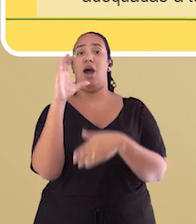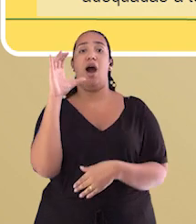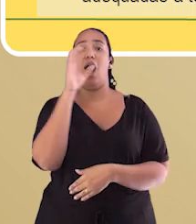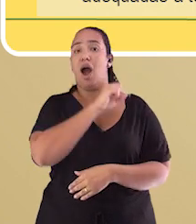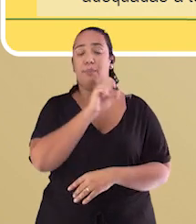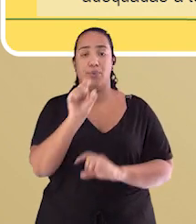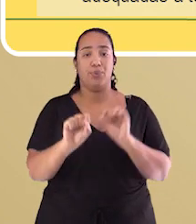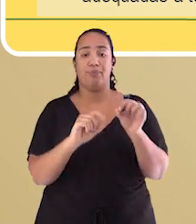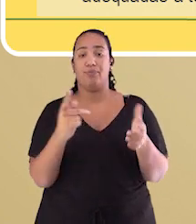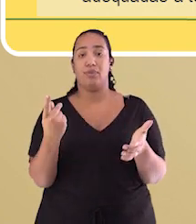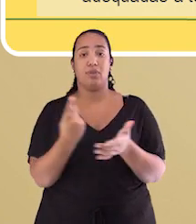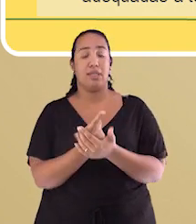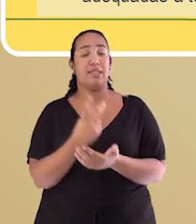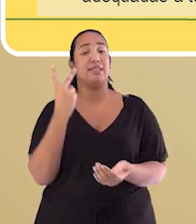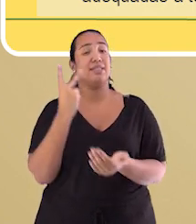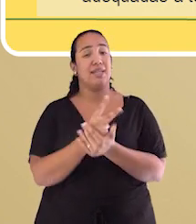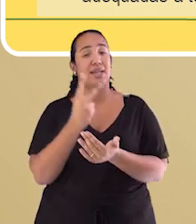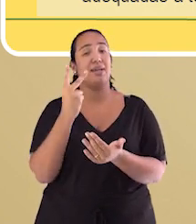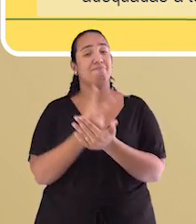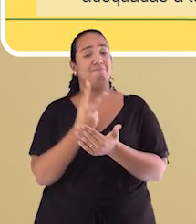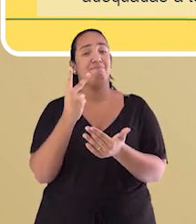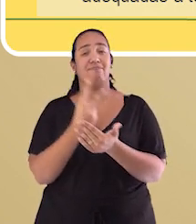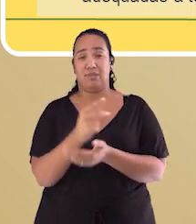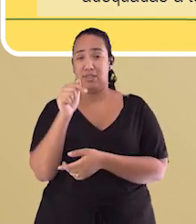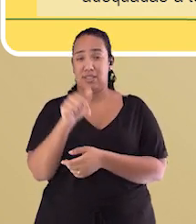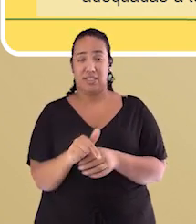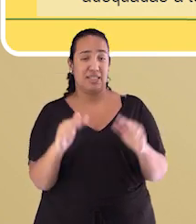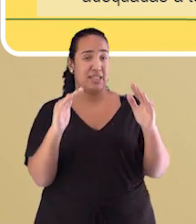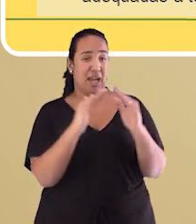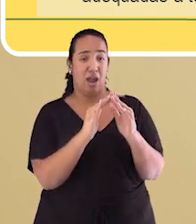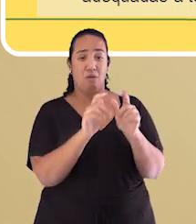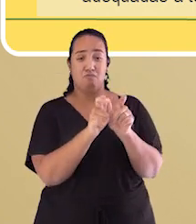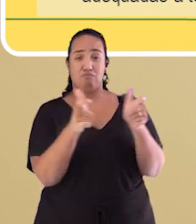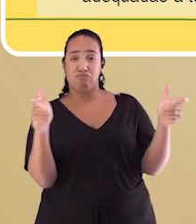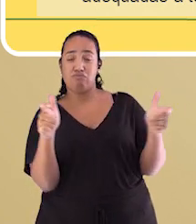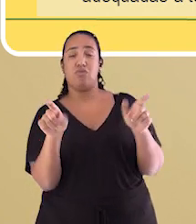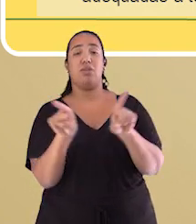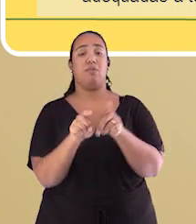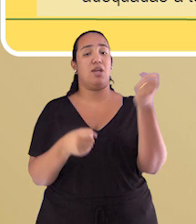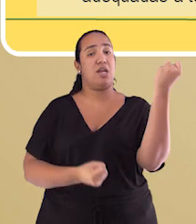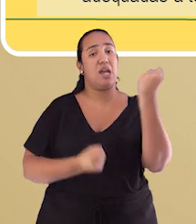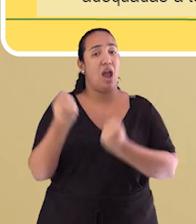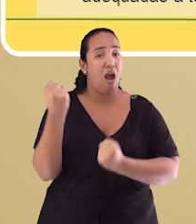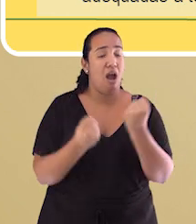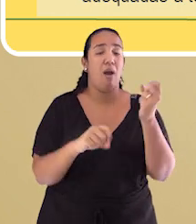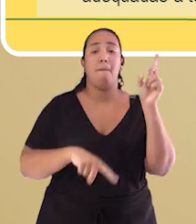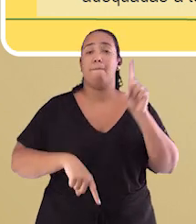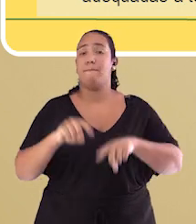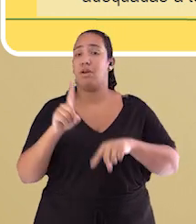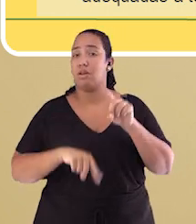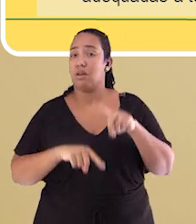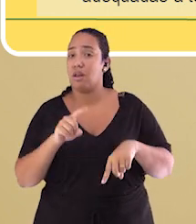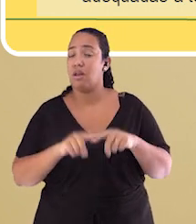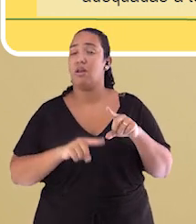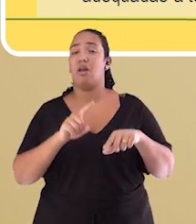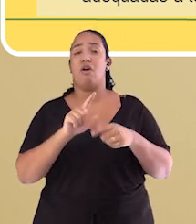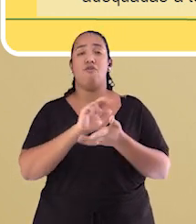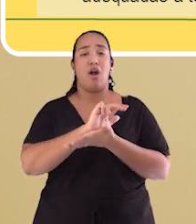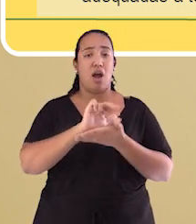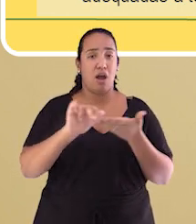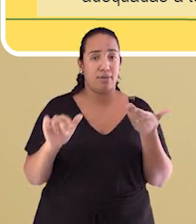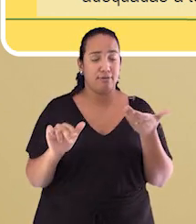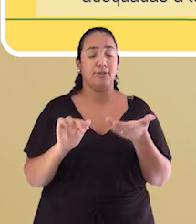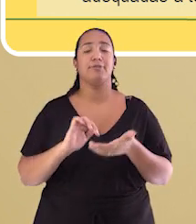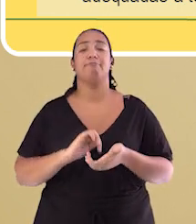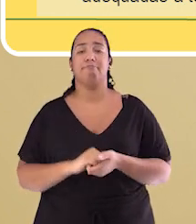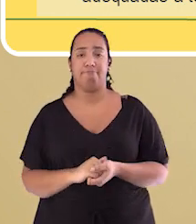aumentando as necessidades cada vez maiores de moradias, automóveis, produtos e serviços, entre